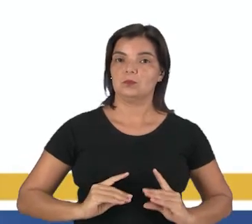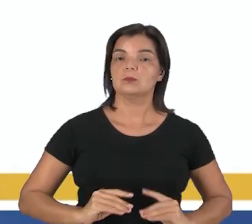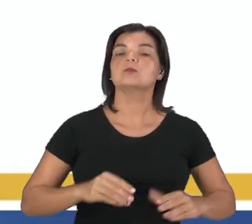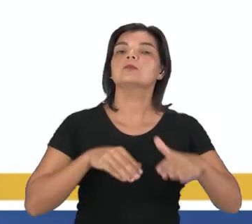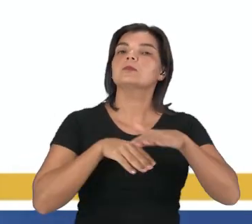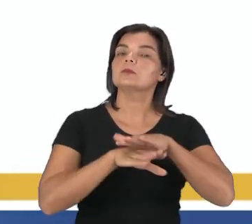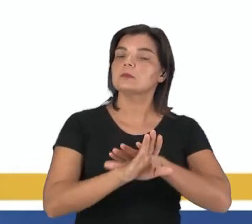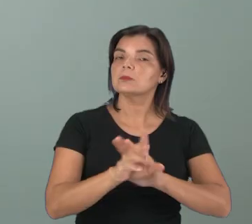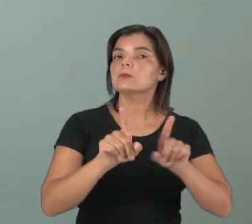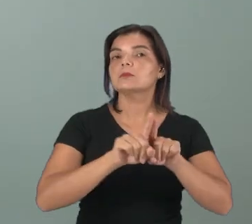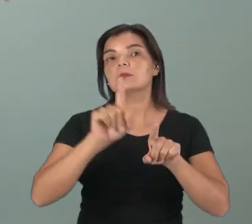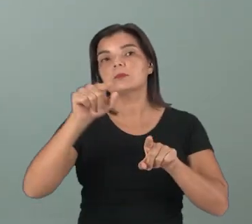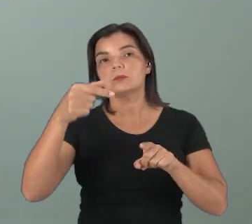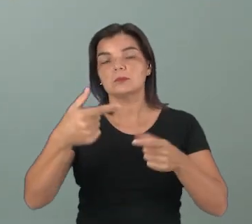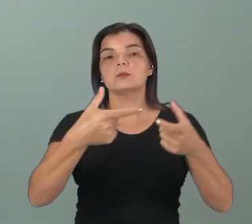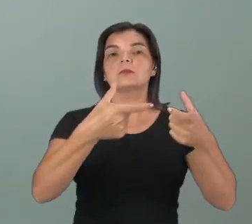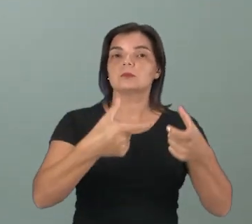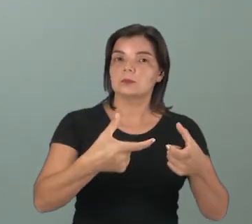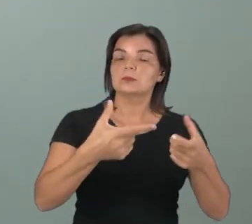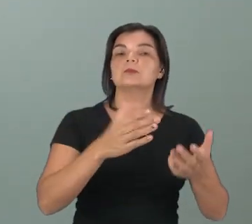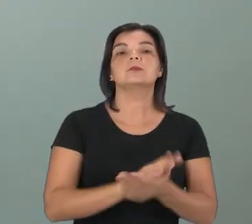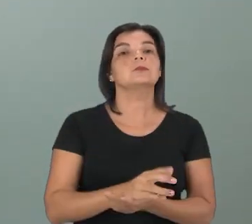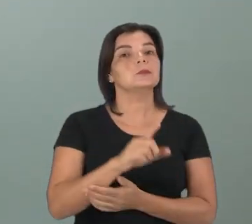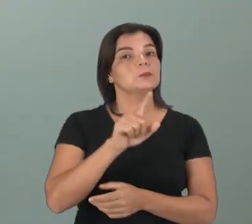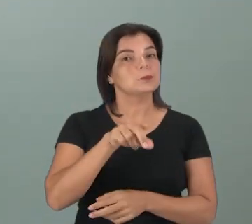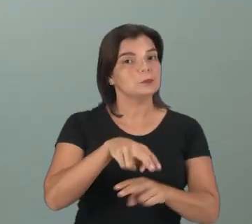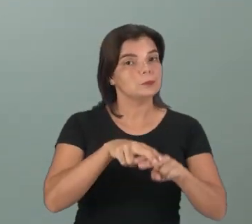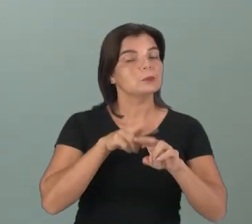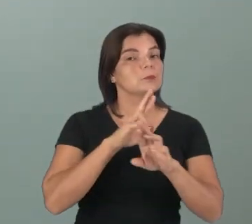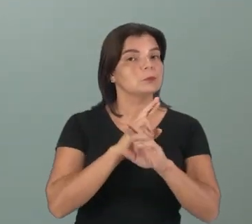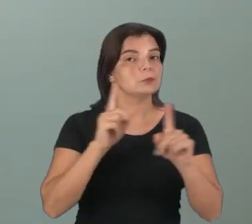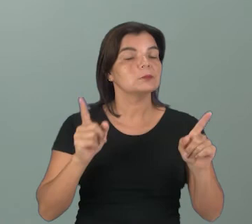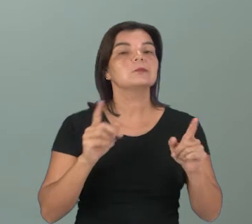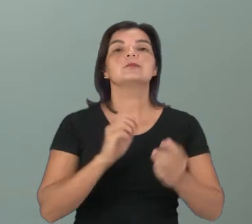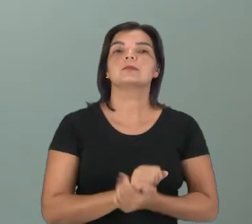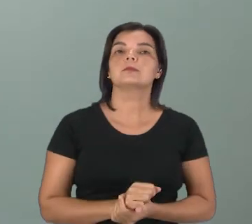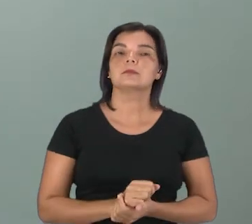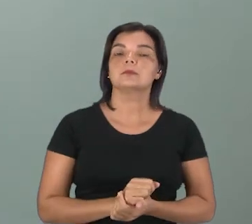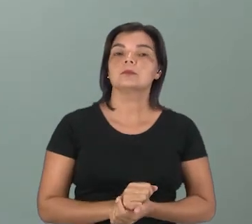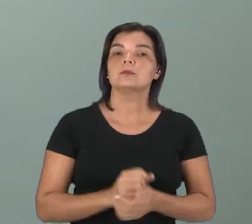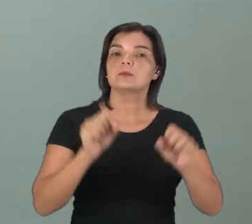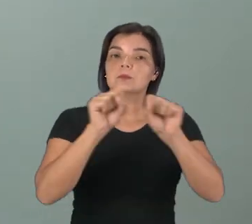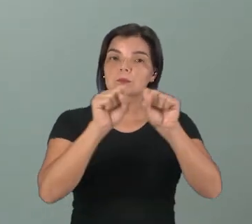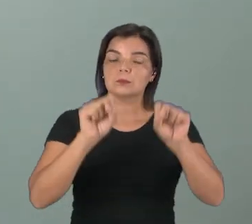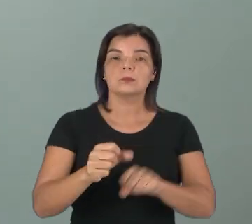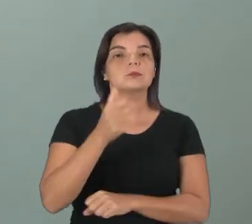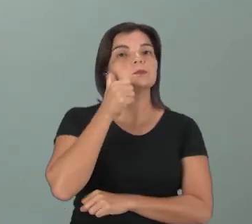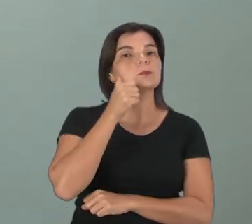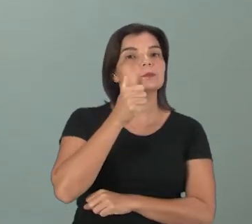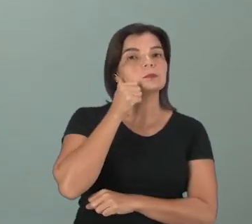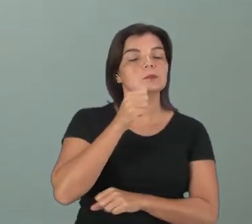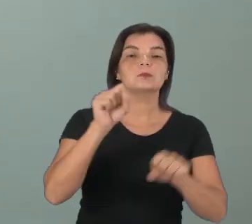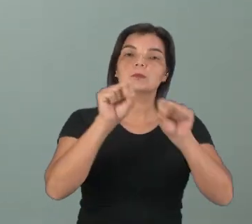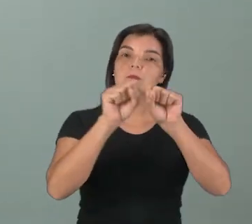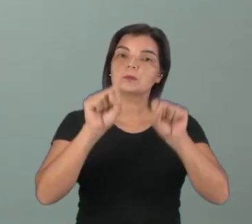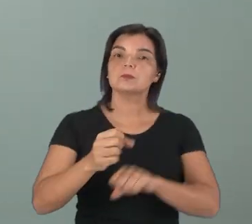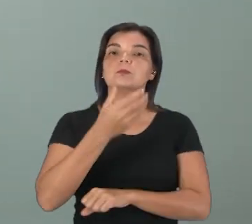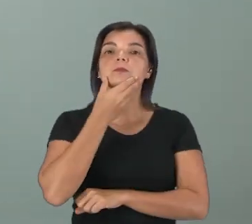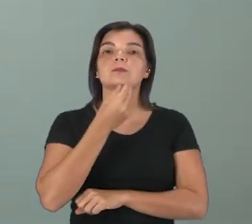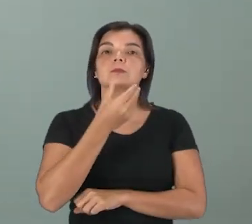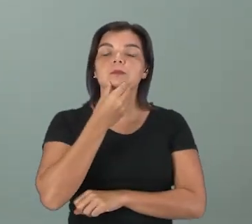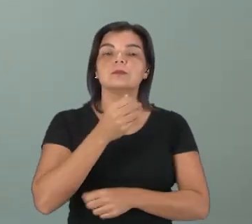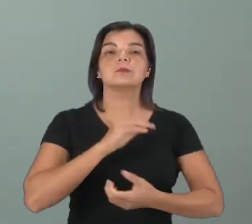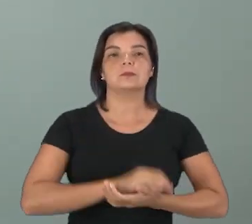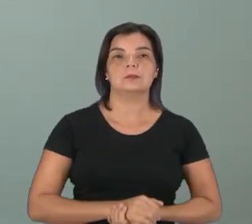ser armazenados em outras regiões. Por isso a gente tem essa diferenciação em sistema reprodutor feminino e sistema